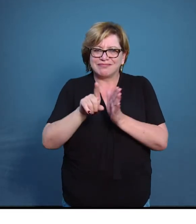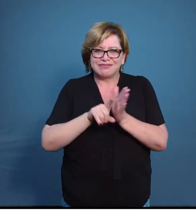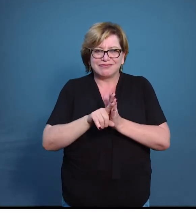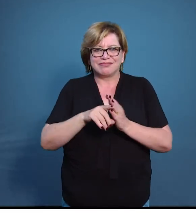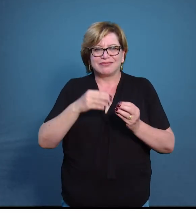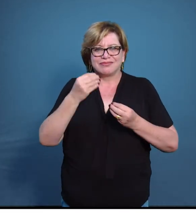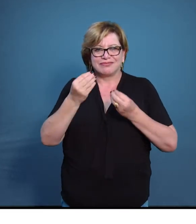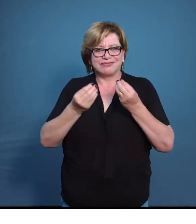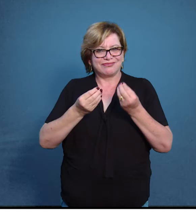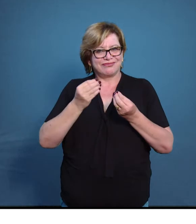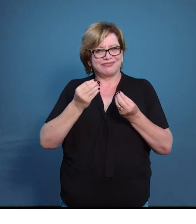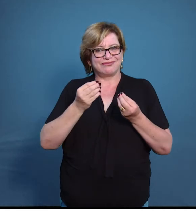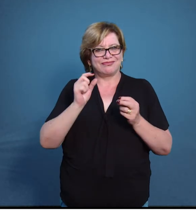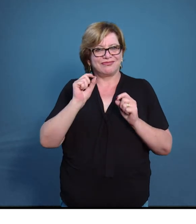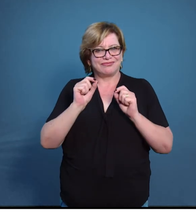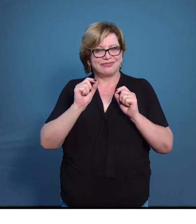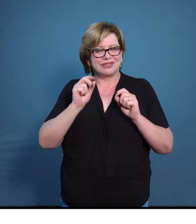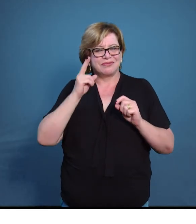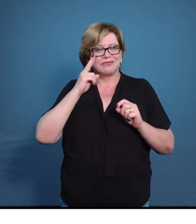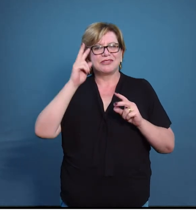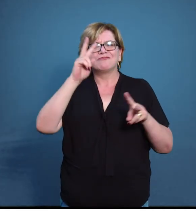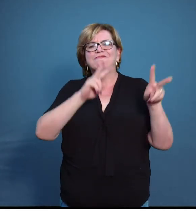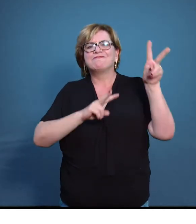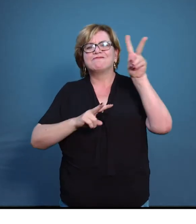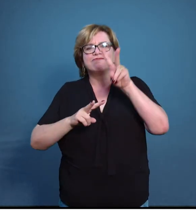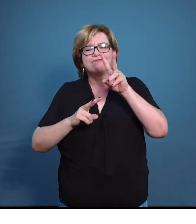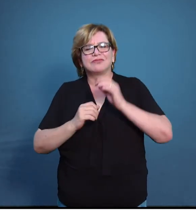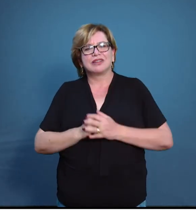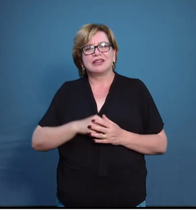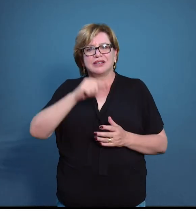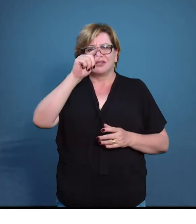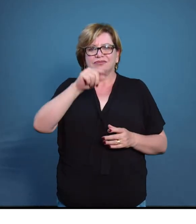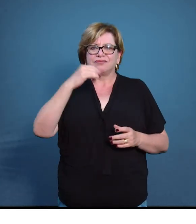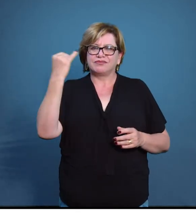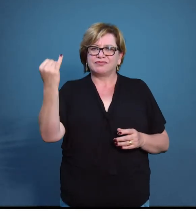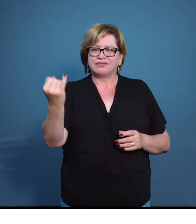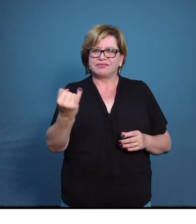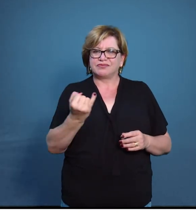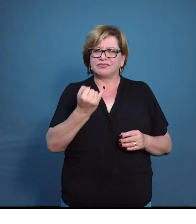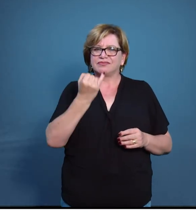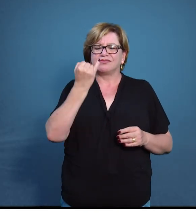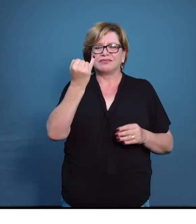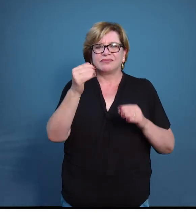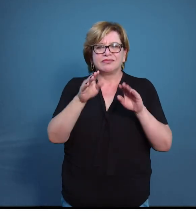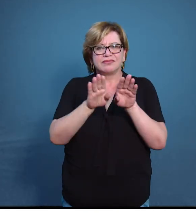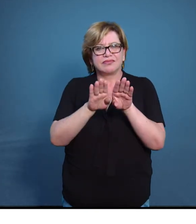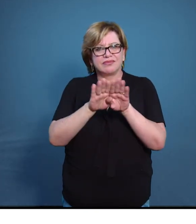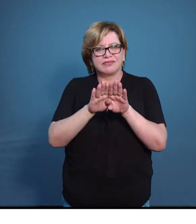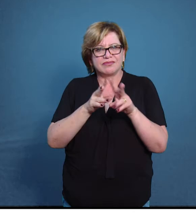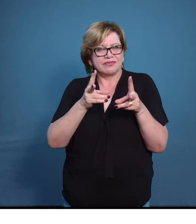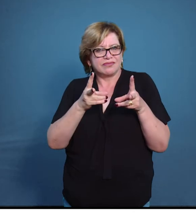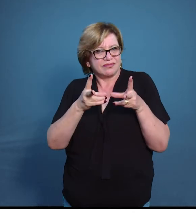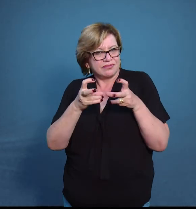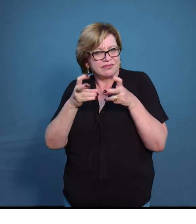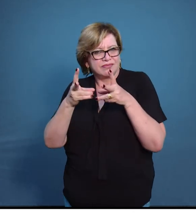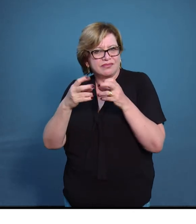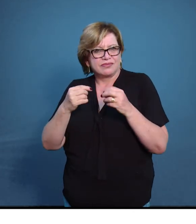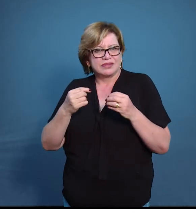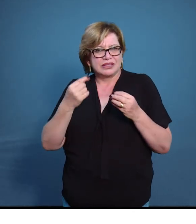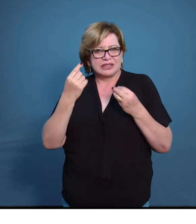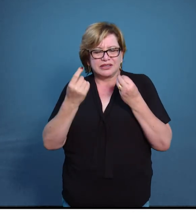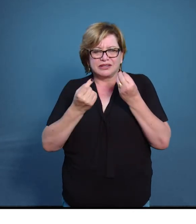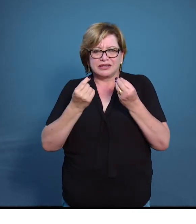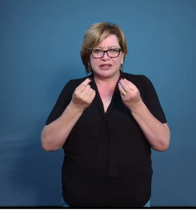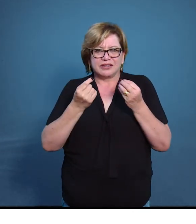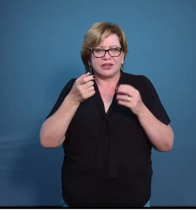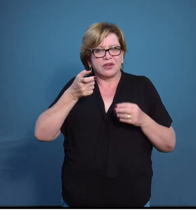meu campo, né, de visão. É importante que a gente analise também que a gente está vendo de um ponto